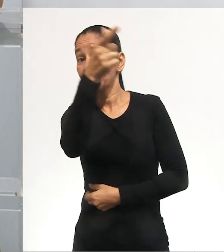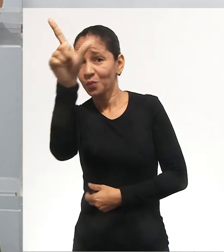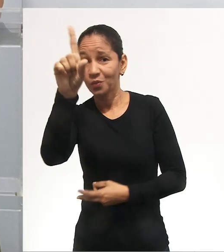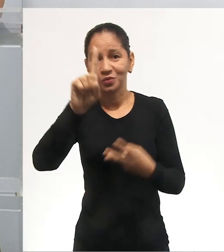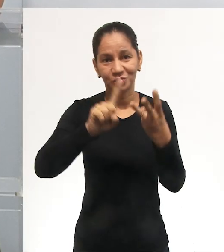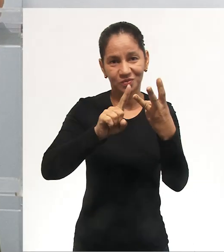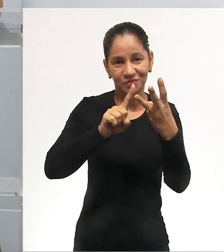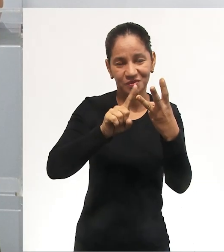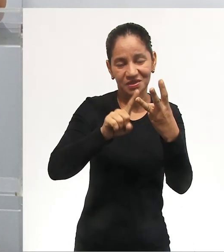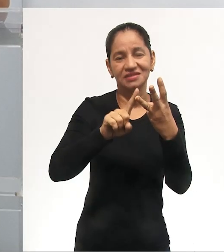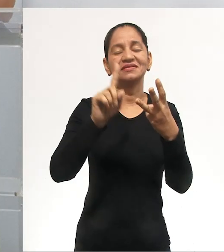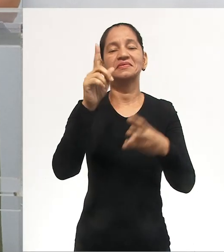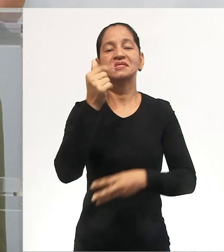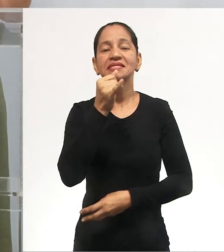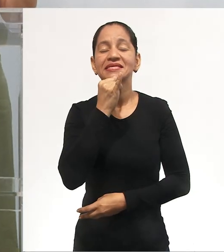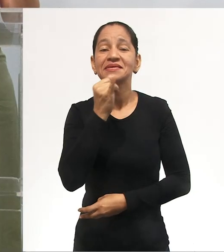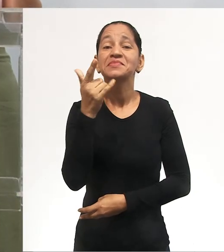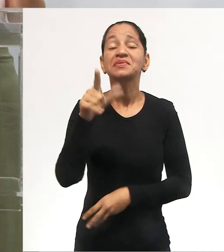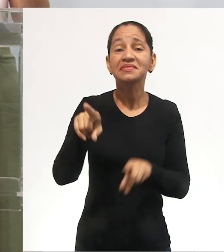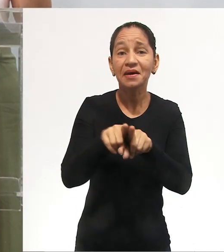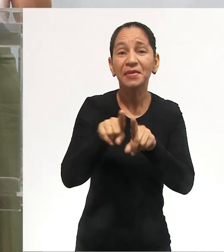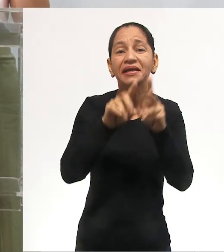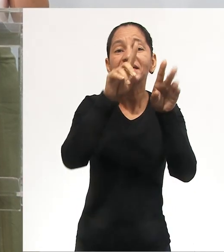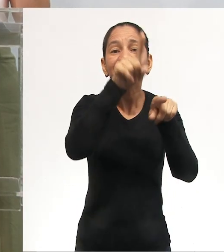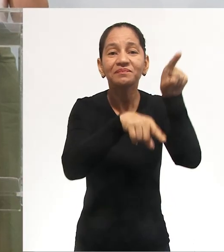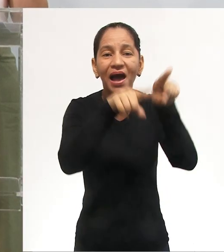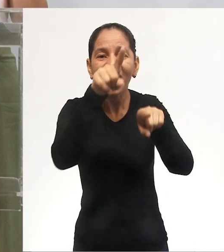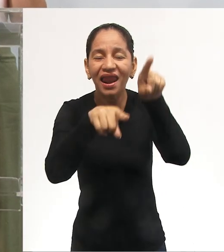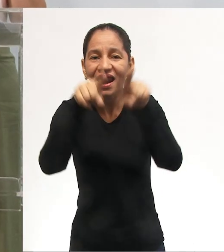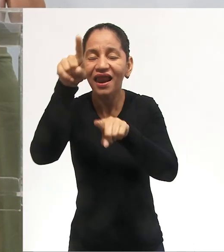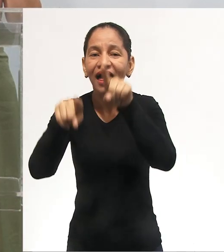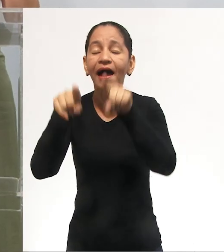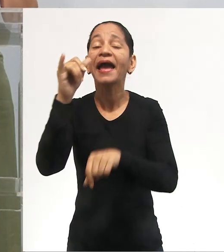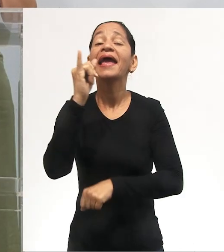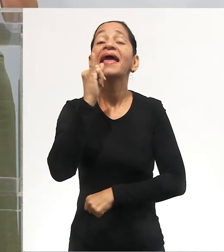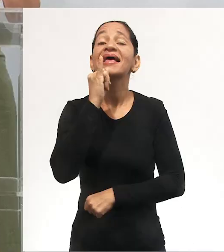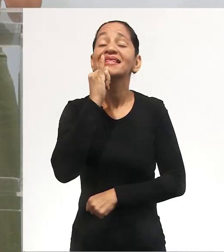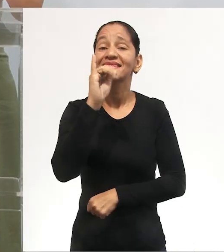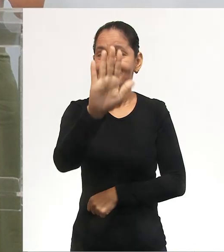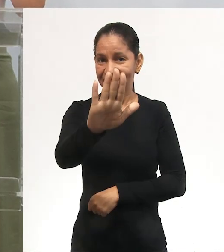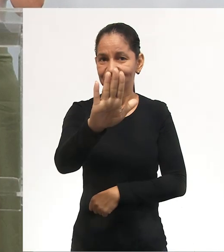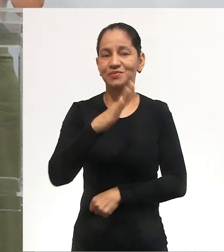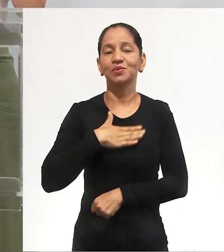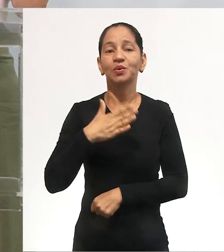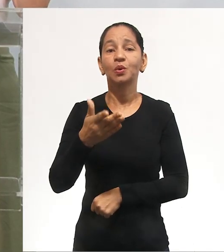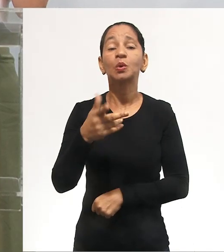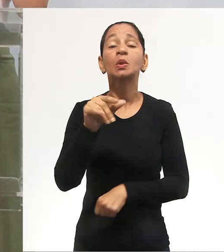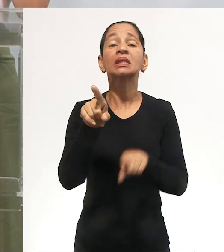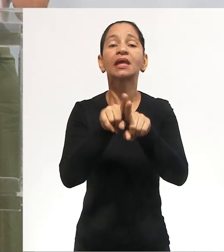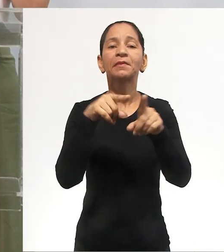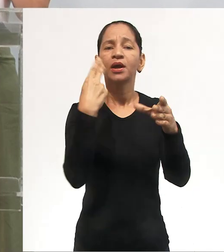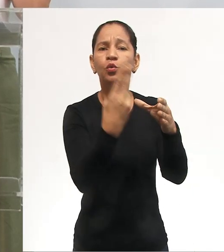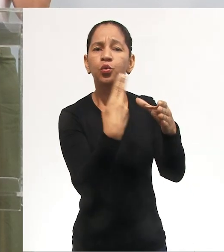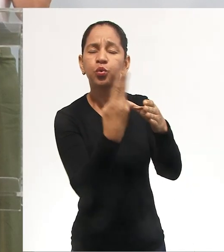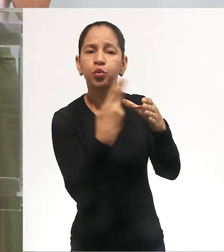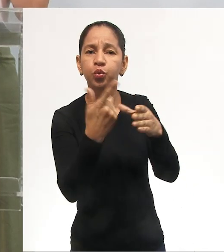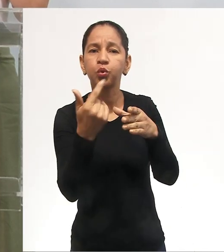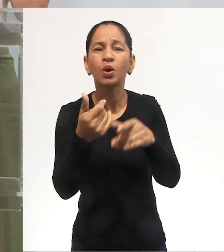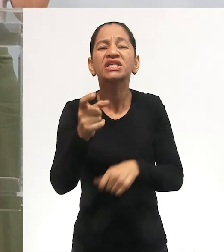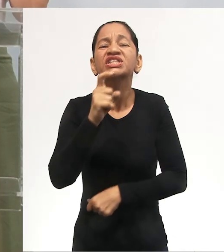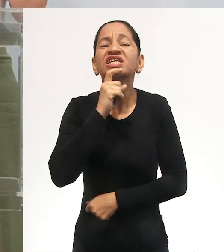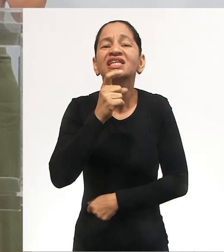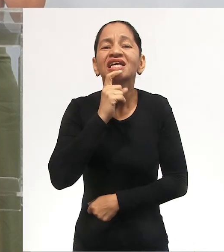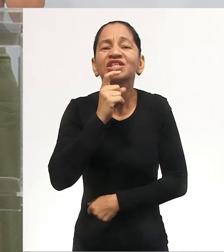alimento, né? Então, isso é variação linguística. Por exemplo, aquele suco que é colocado no saquinho para congelar,